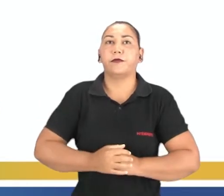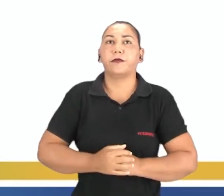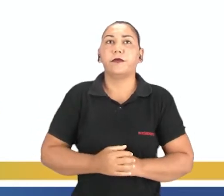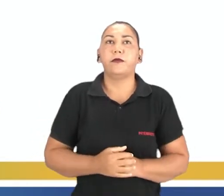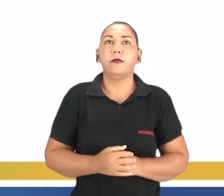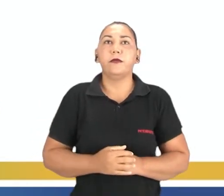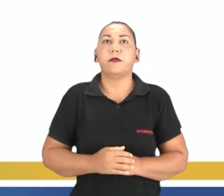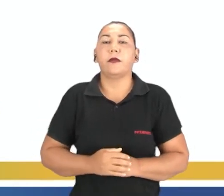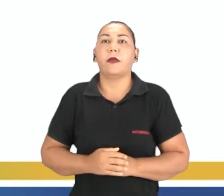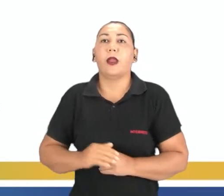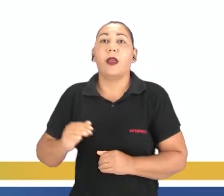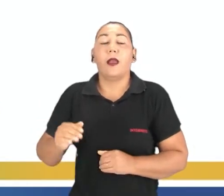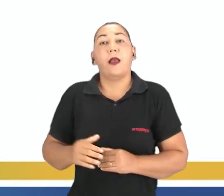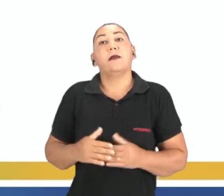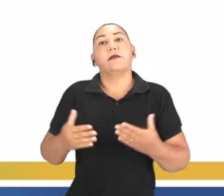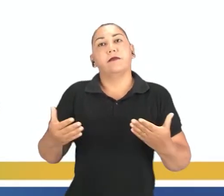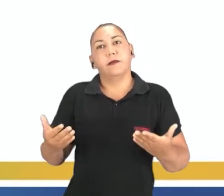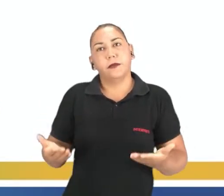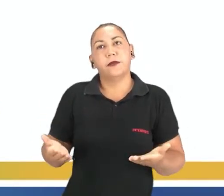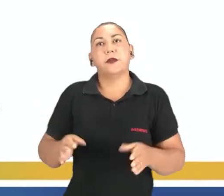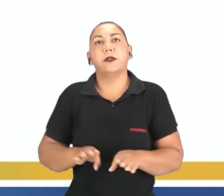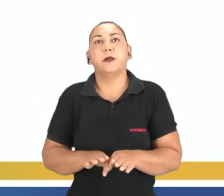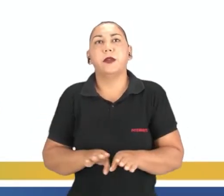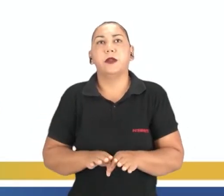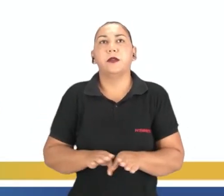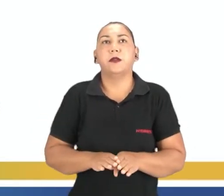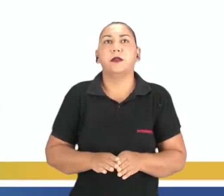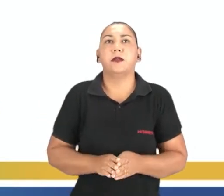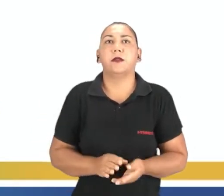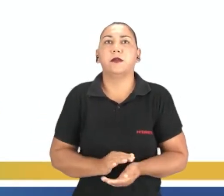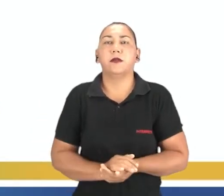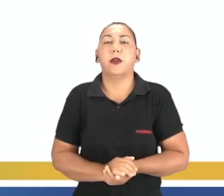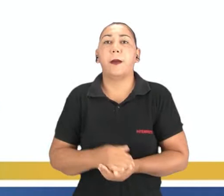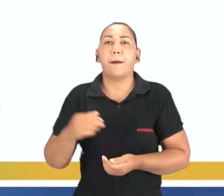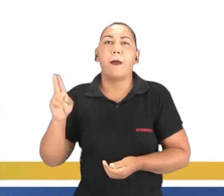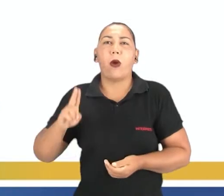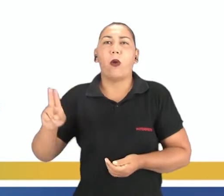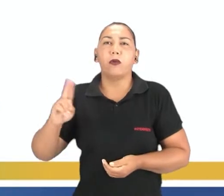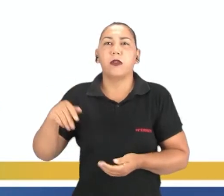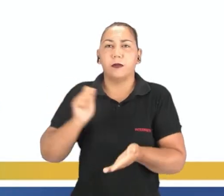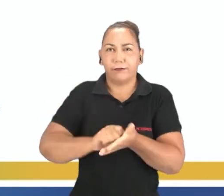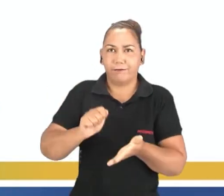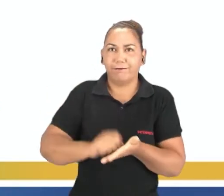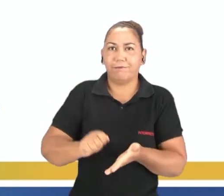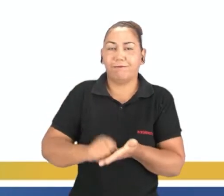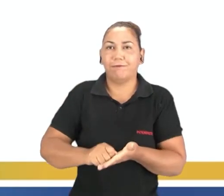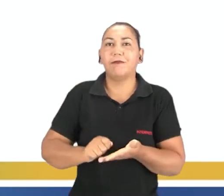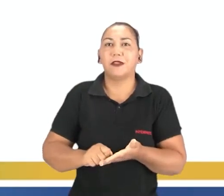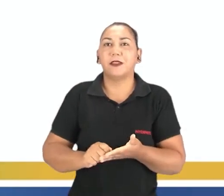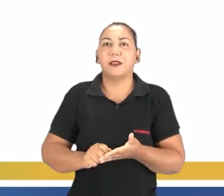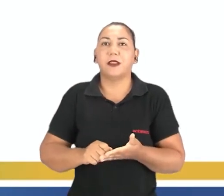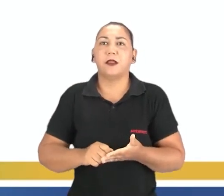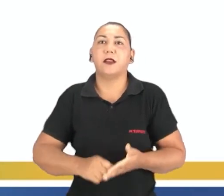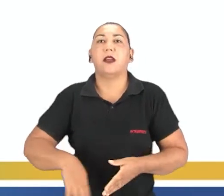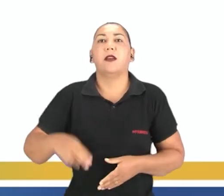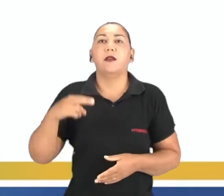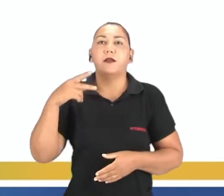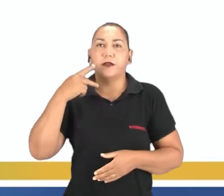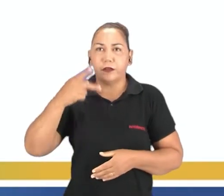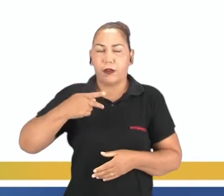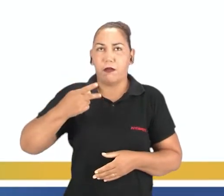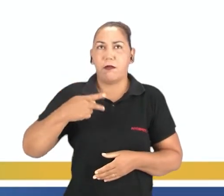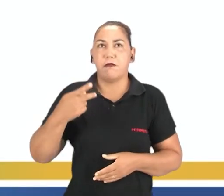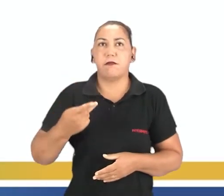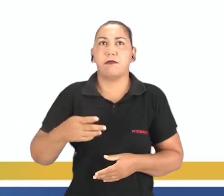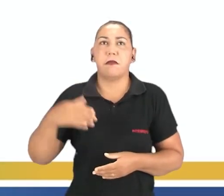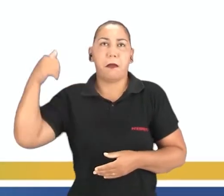e o furthermore, são mais utilizados na escrita do que na fala, ok? Porque elas são bem formais. E nós temos